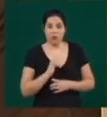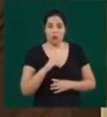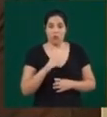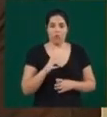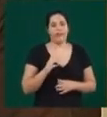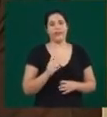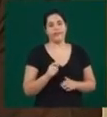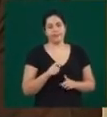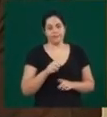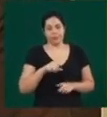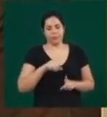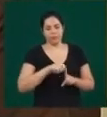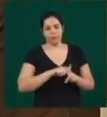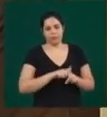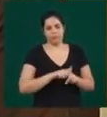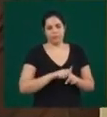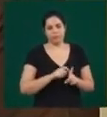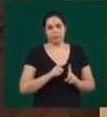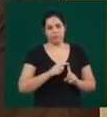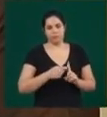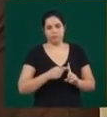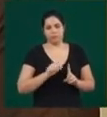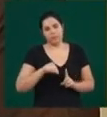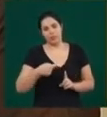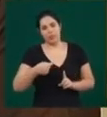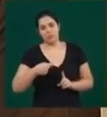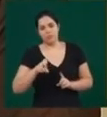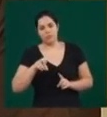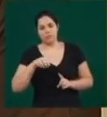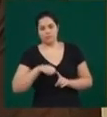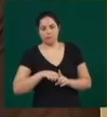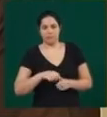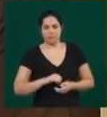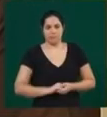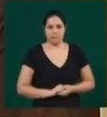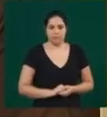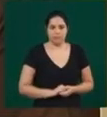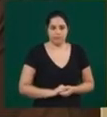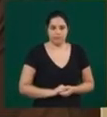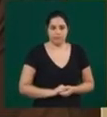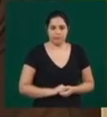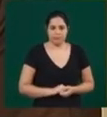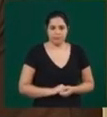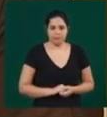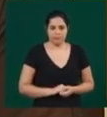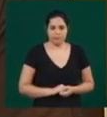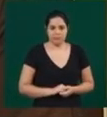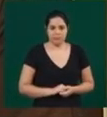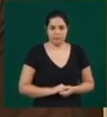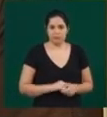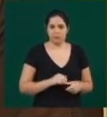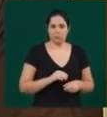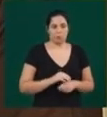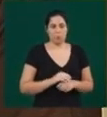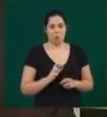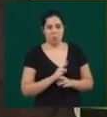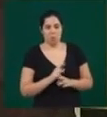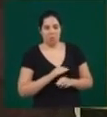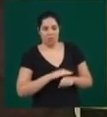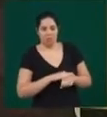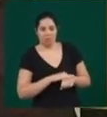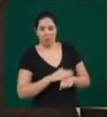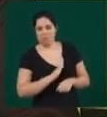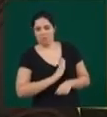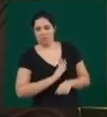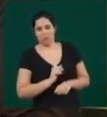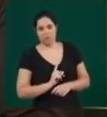e nos primeiros 5 meses após a gestação. Uma doença essa não relacionada com nenhuma doença pré-existente no coração.